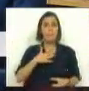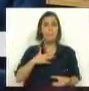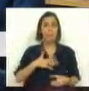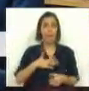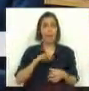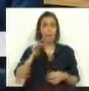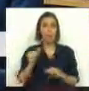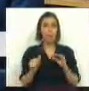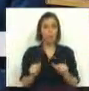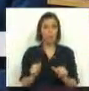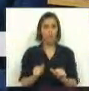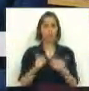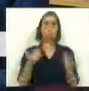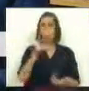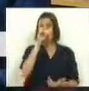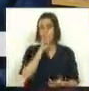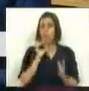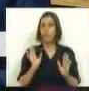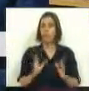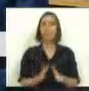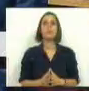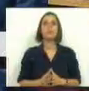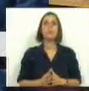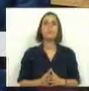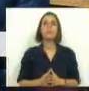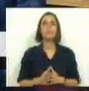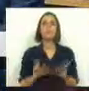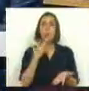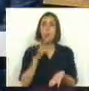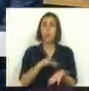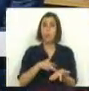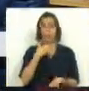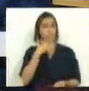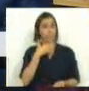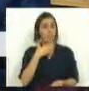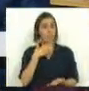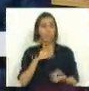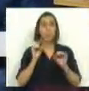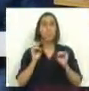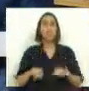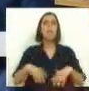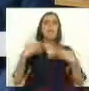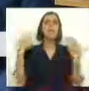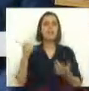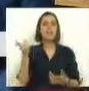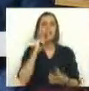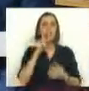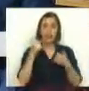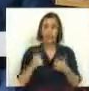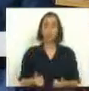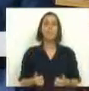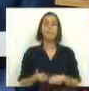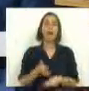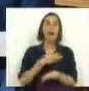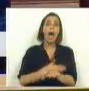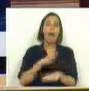empresarial local. E lembro que o livro branco, o seu início, data bem